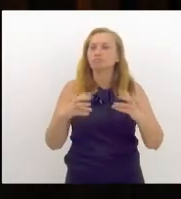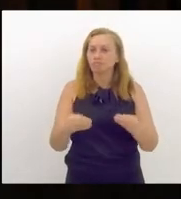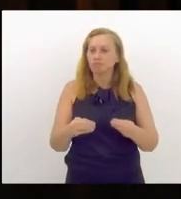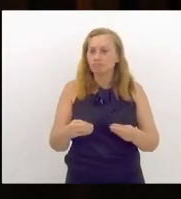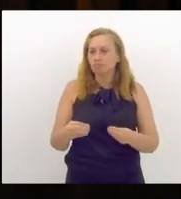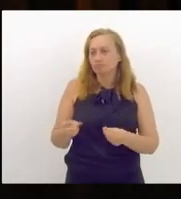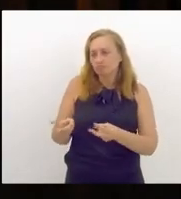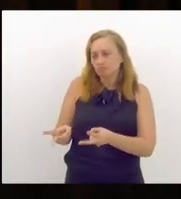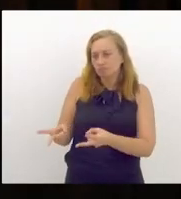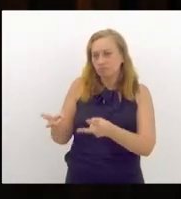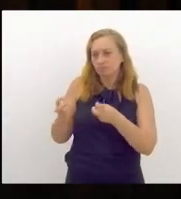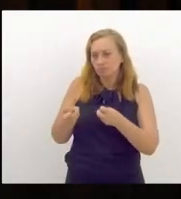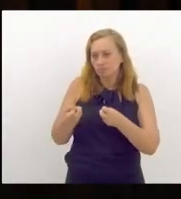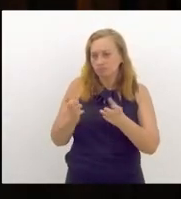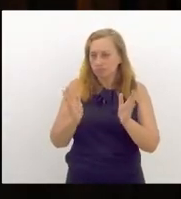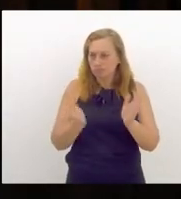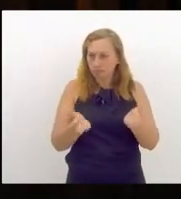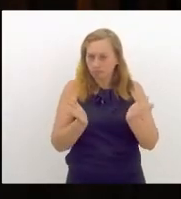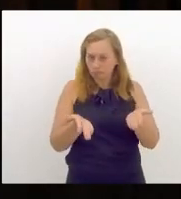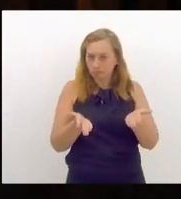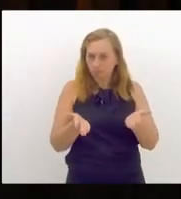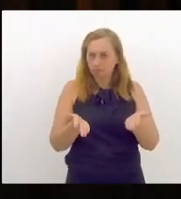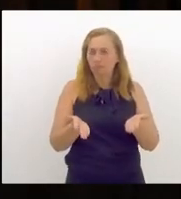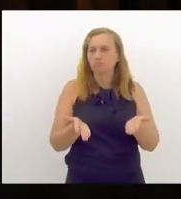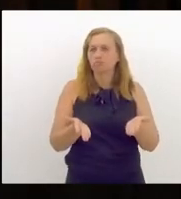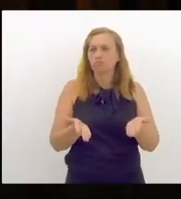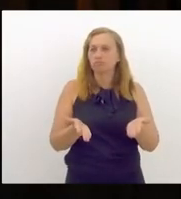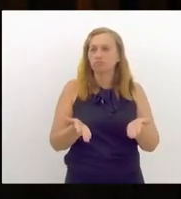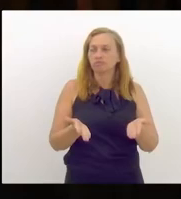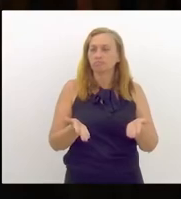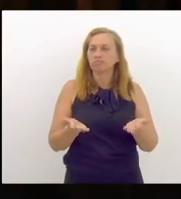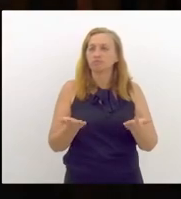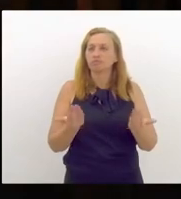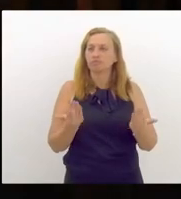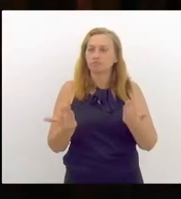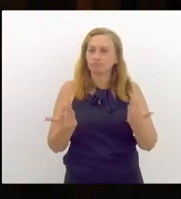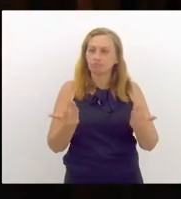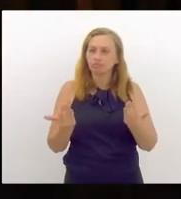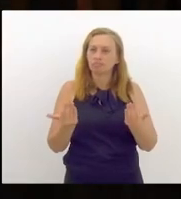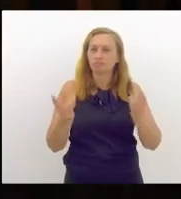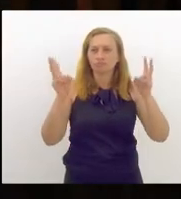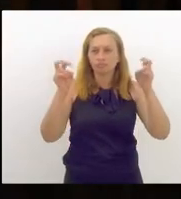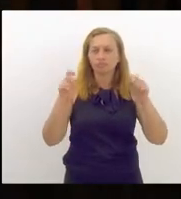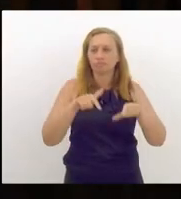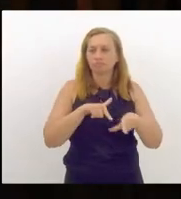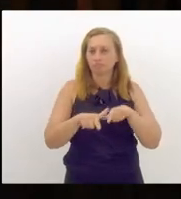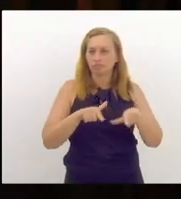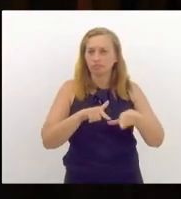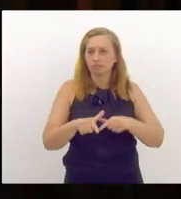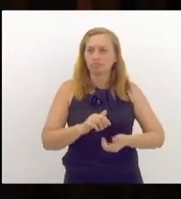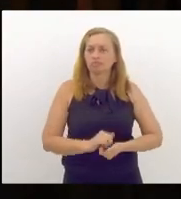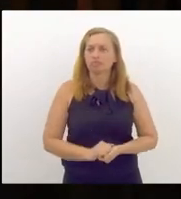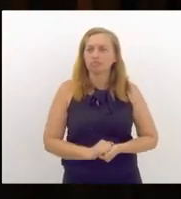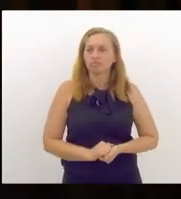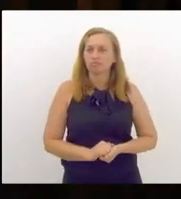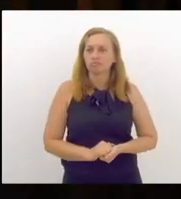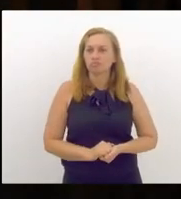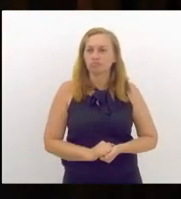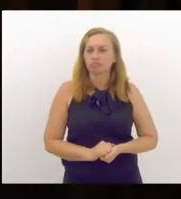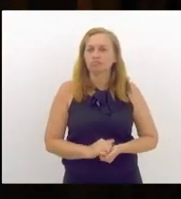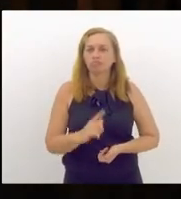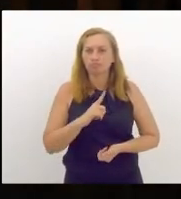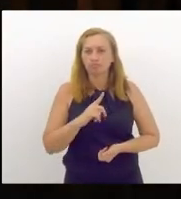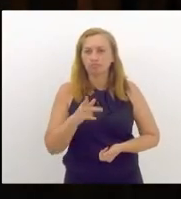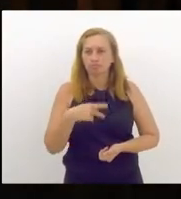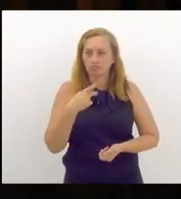ouvi conseguia assimilar na questão do trabalho eu teve uma